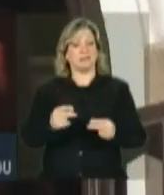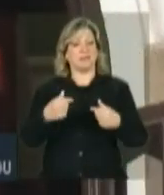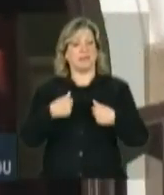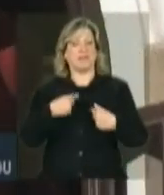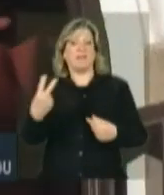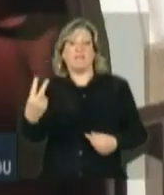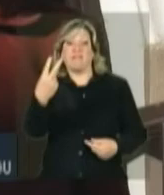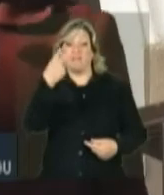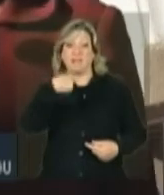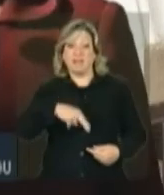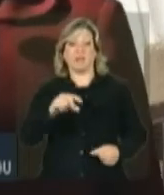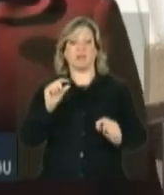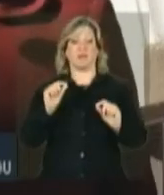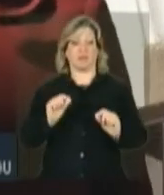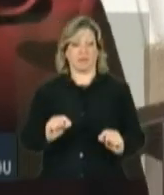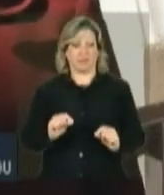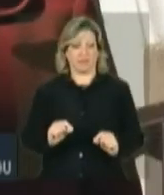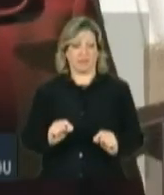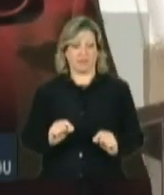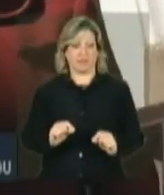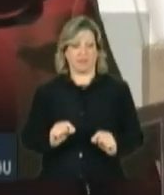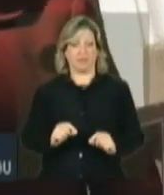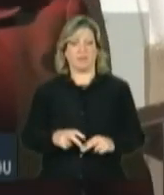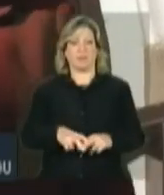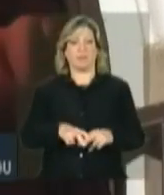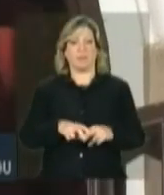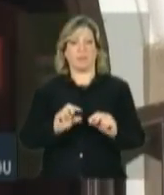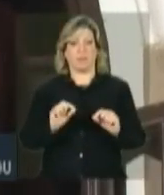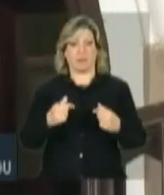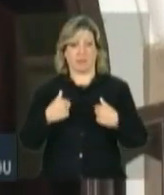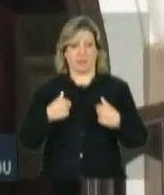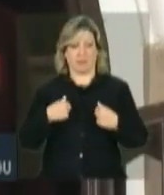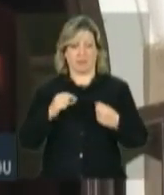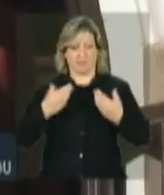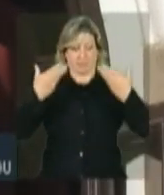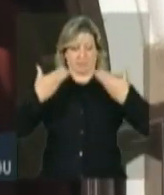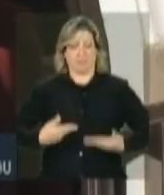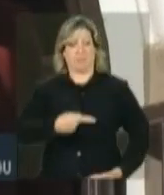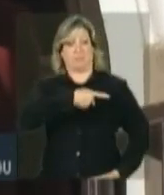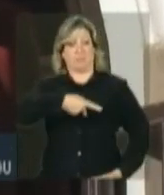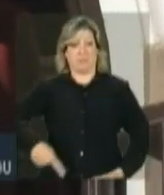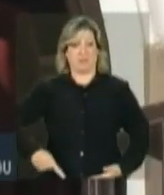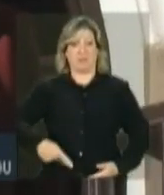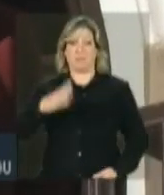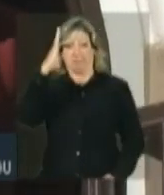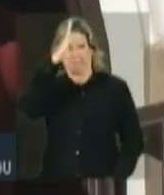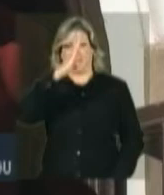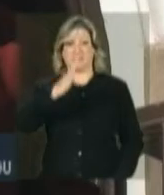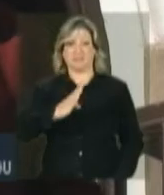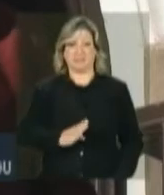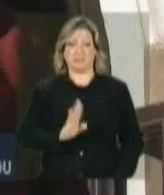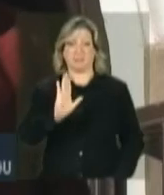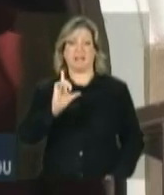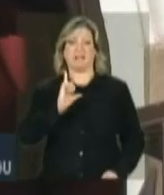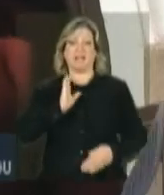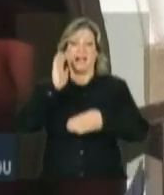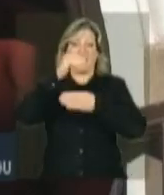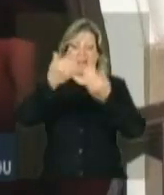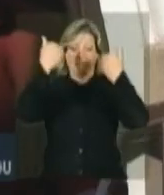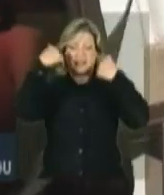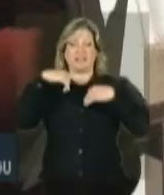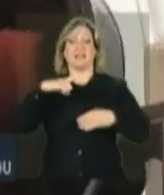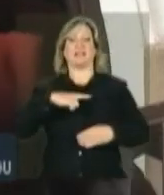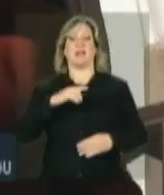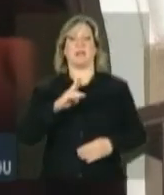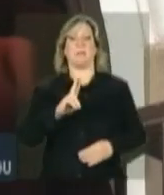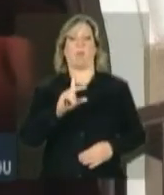vendo que por trás da presidenta do Brasil tinha um